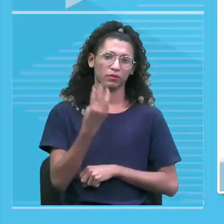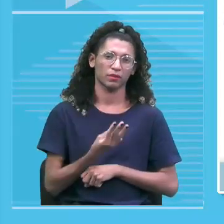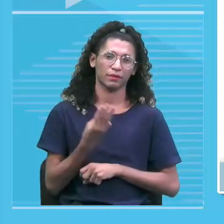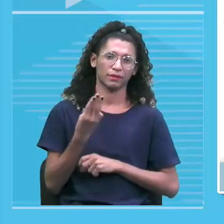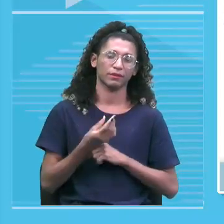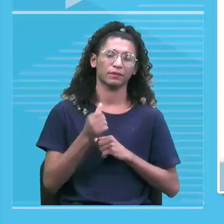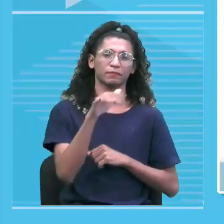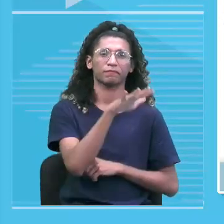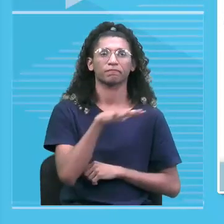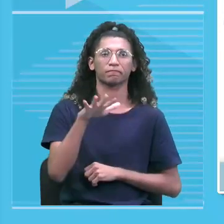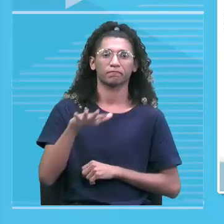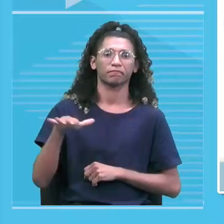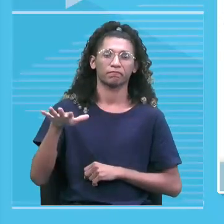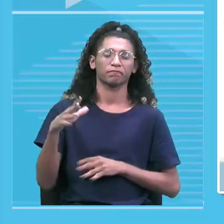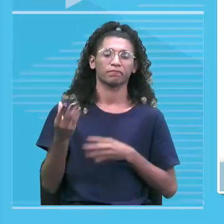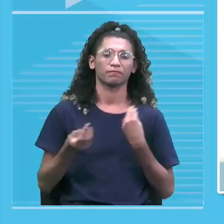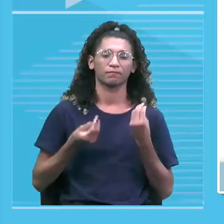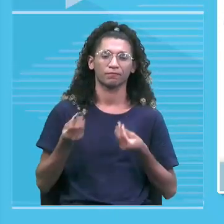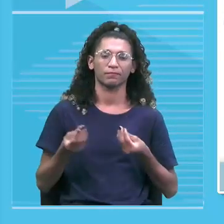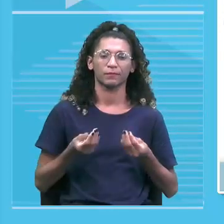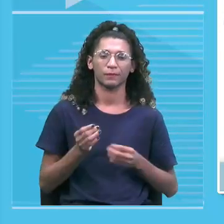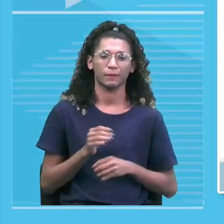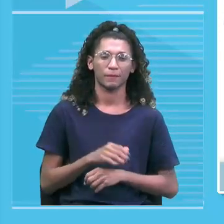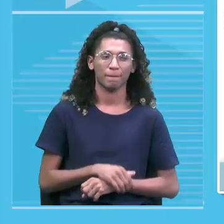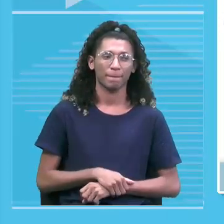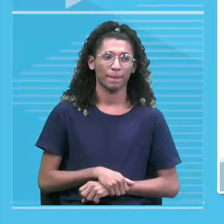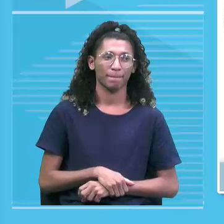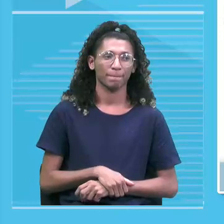três dimensões tá bom jovens